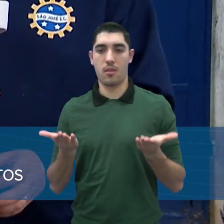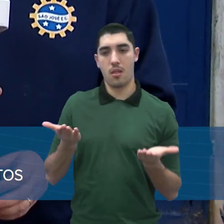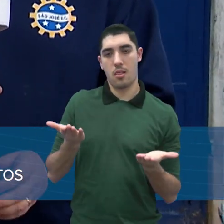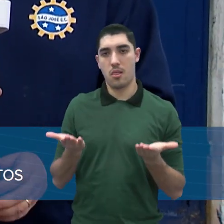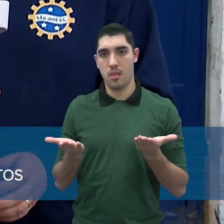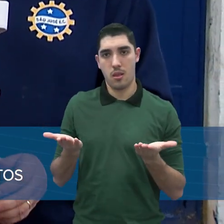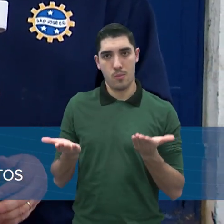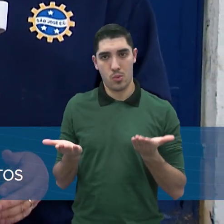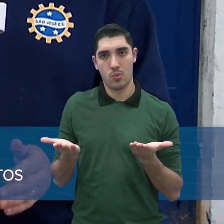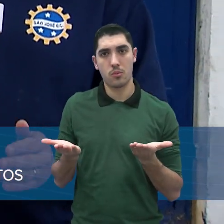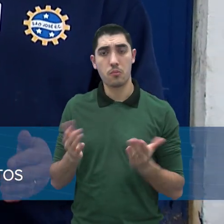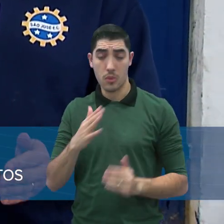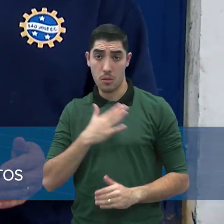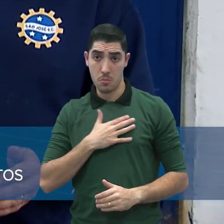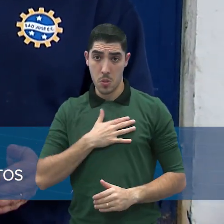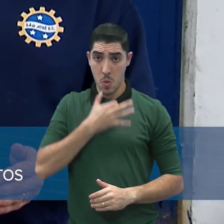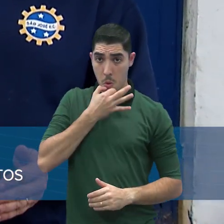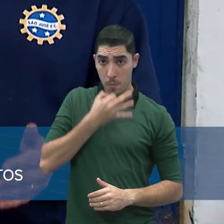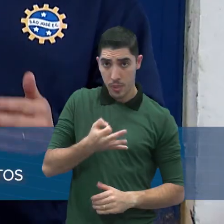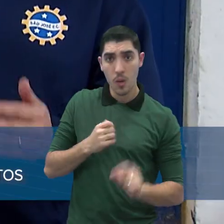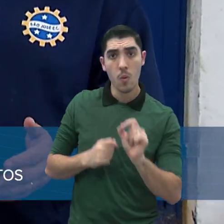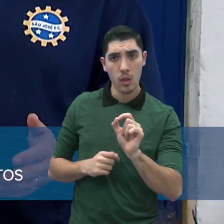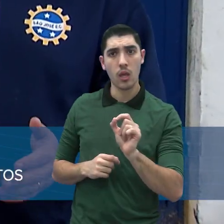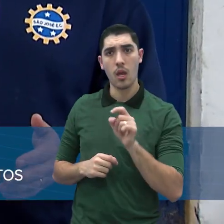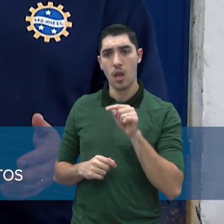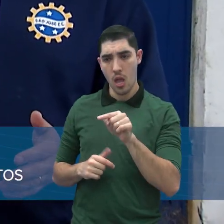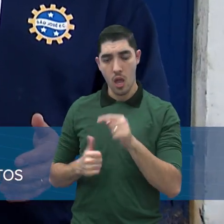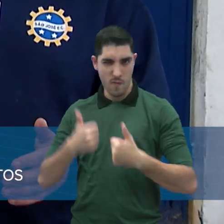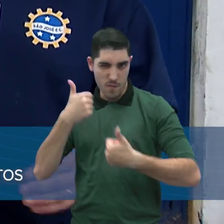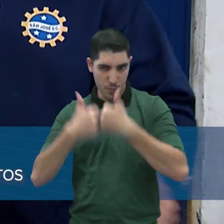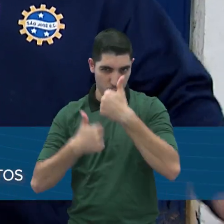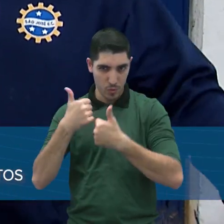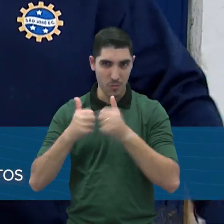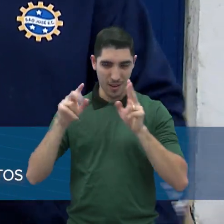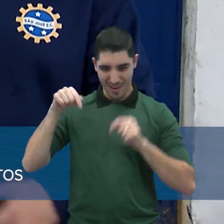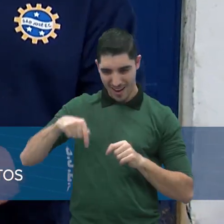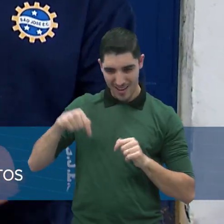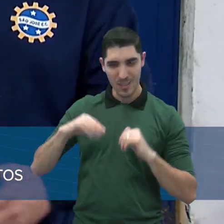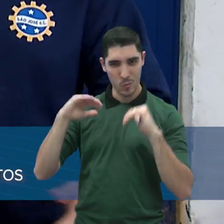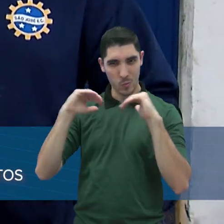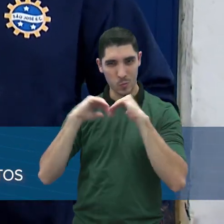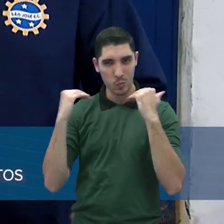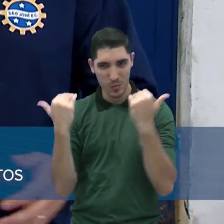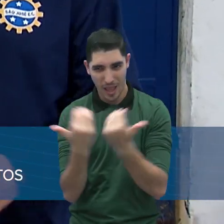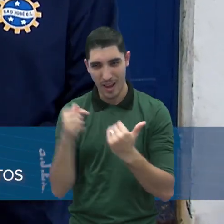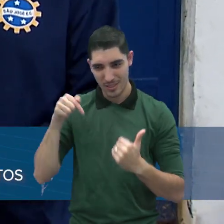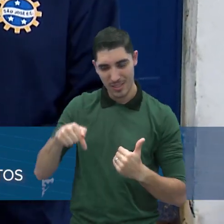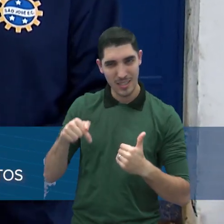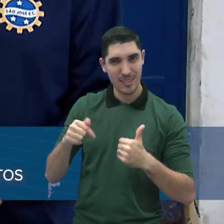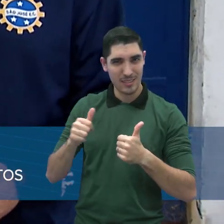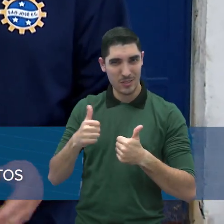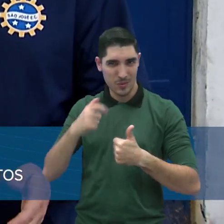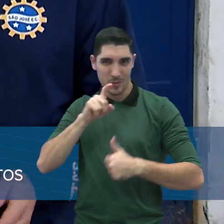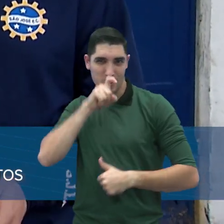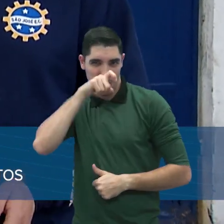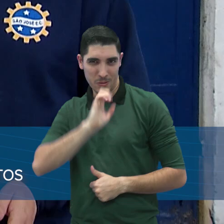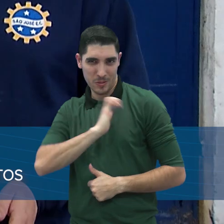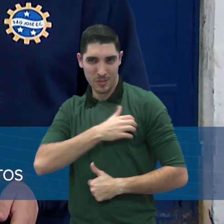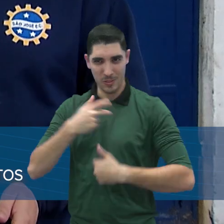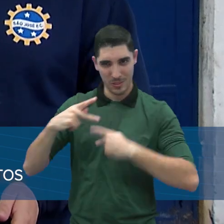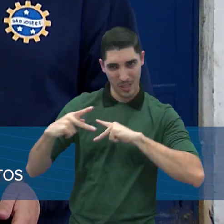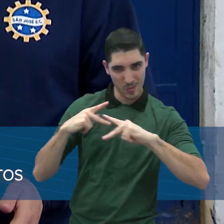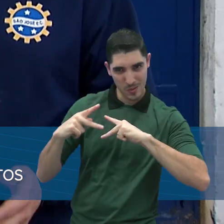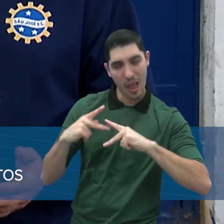esses dois pontos, né? Eu diria para você que, em se tratando de futebol, né, nós estamos aqui às portas do Martins Pereira, estádio do